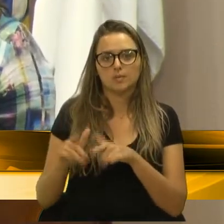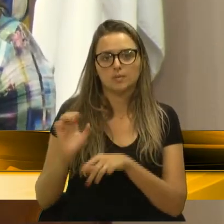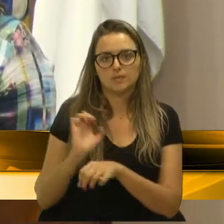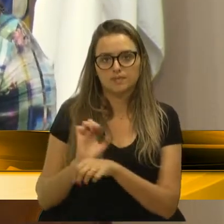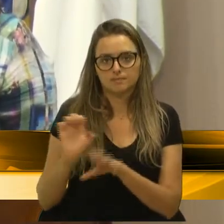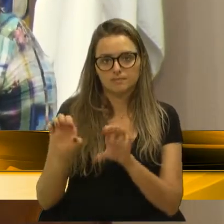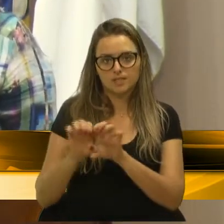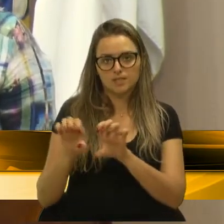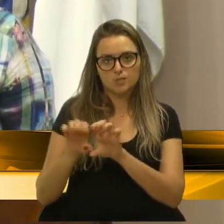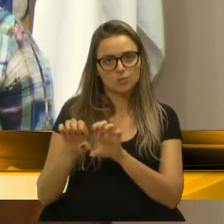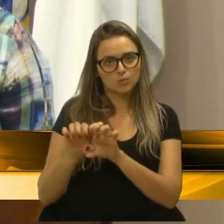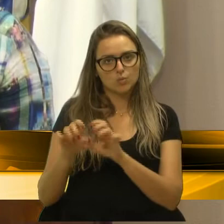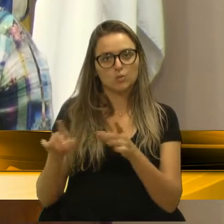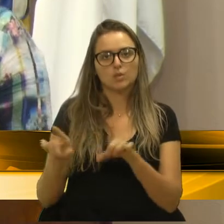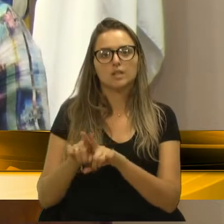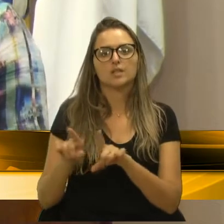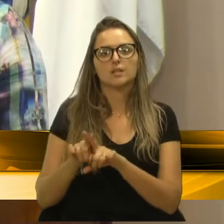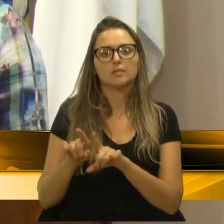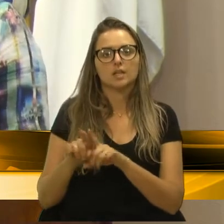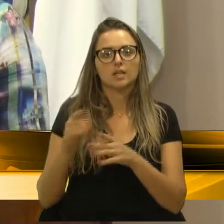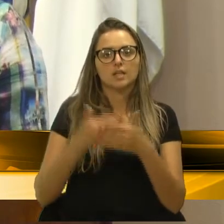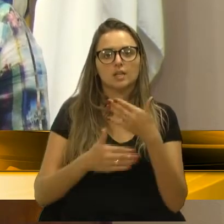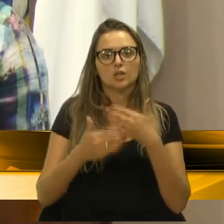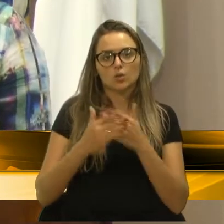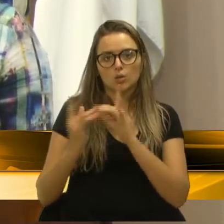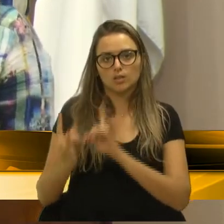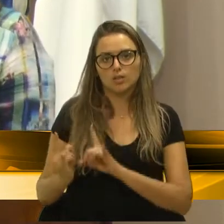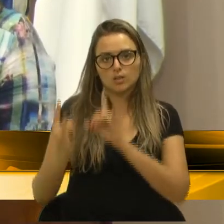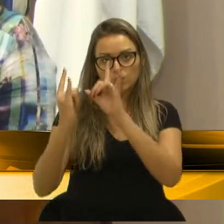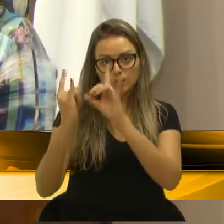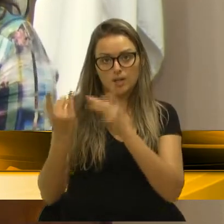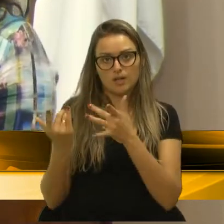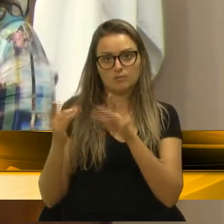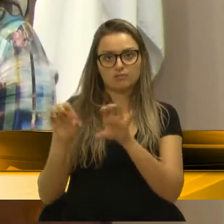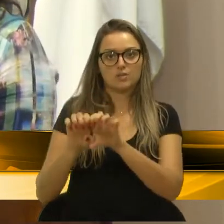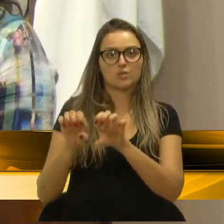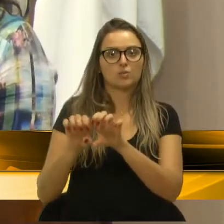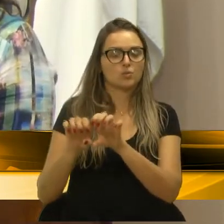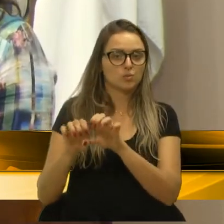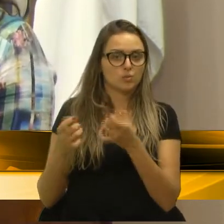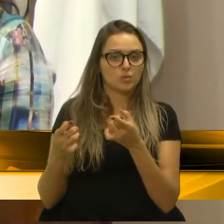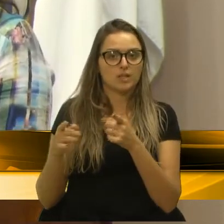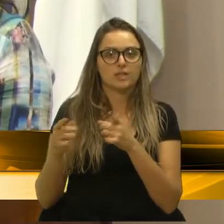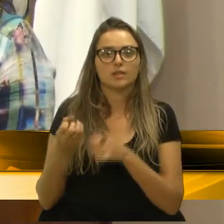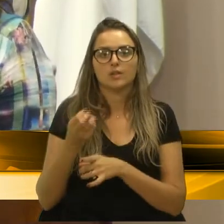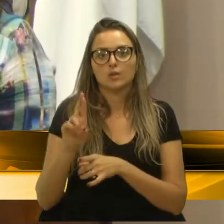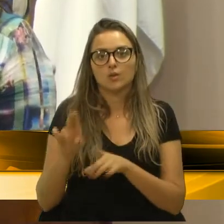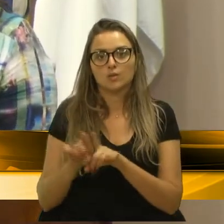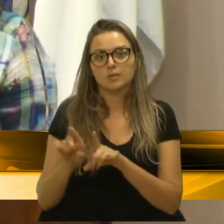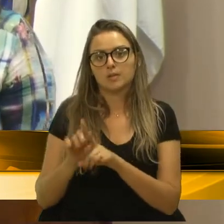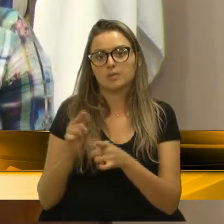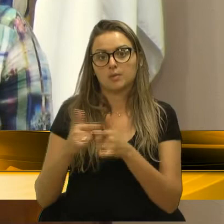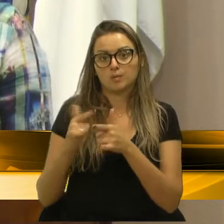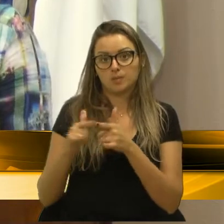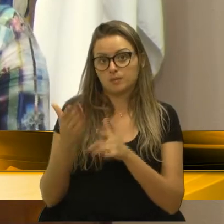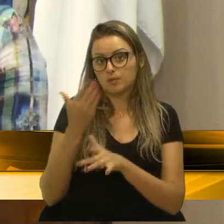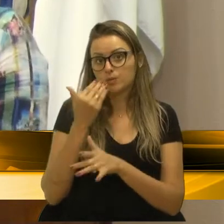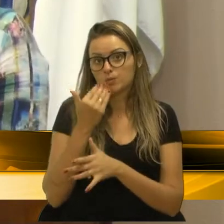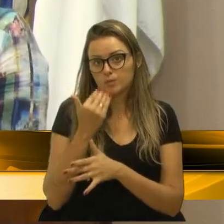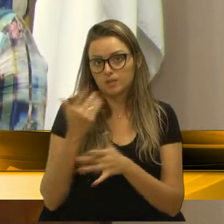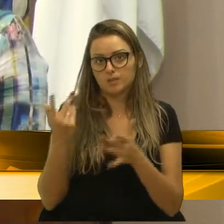dos problemas do prédio físico, além dos problemas de alimentação, que por um